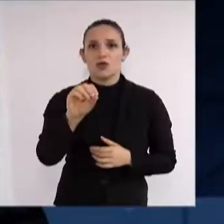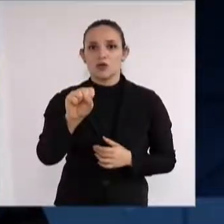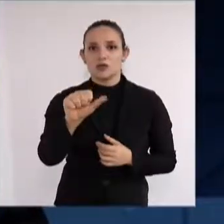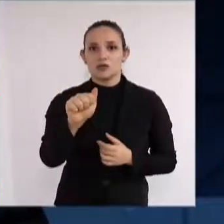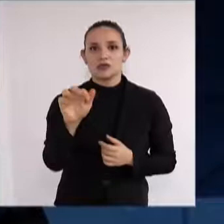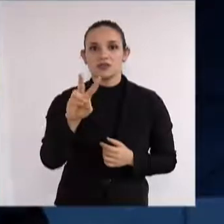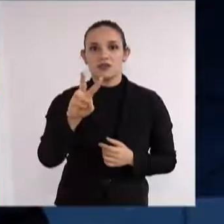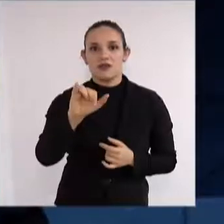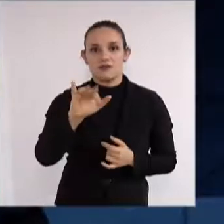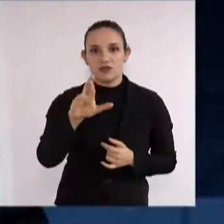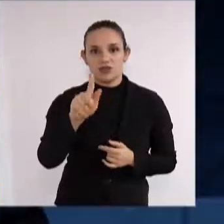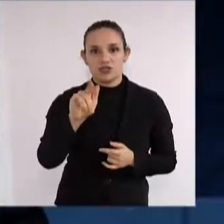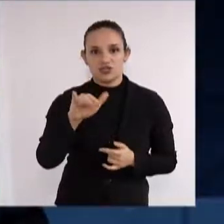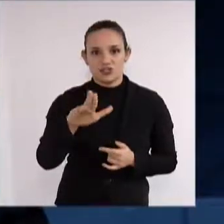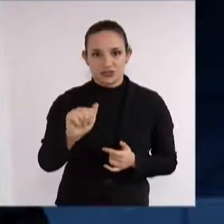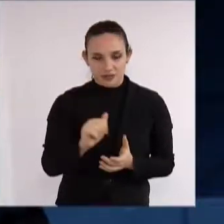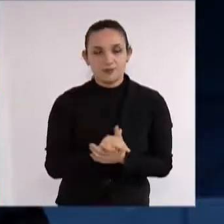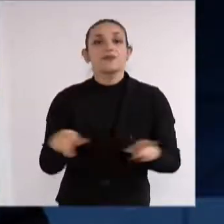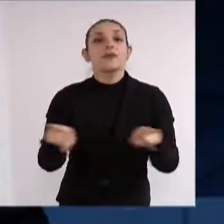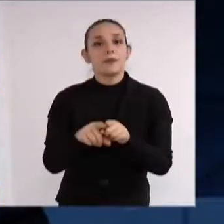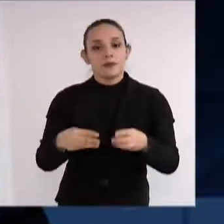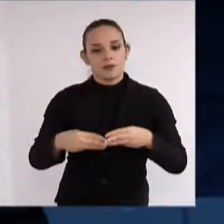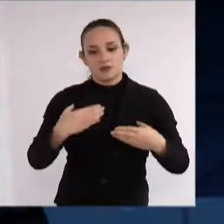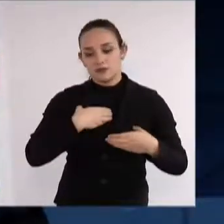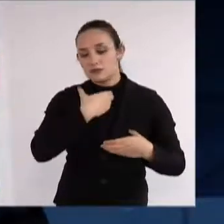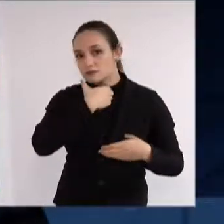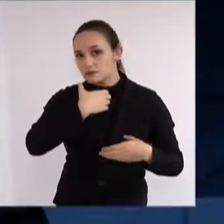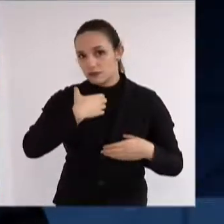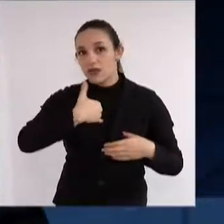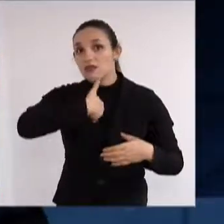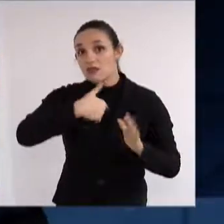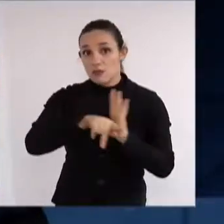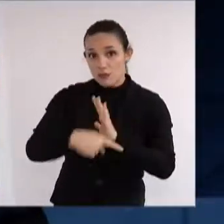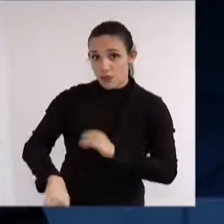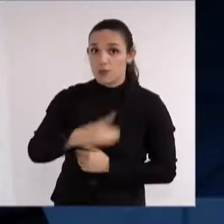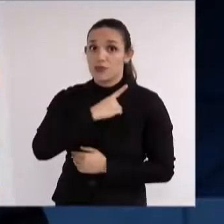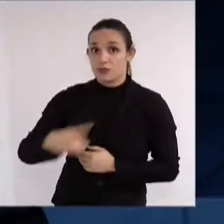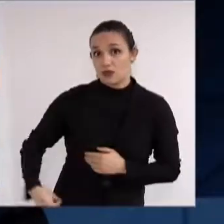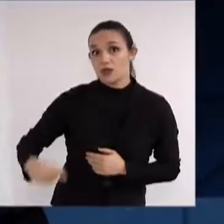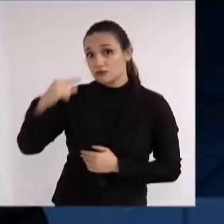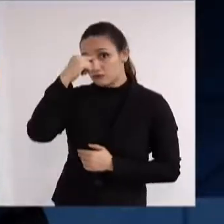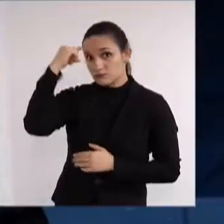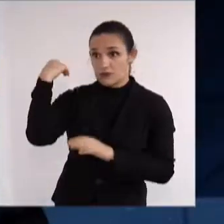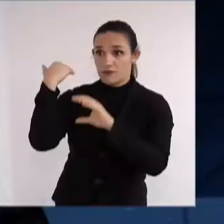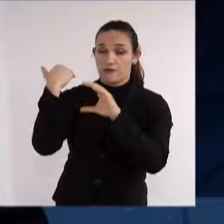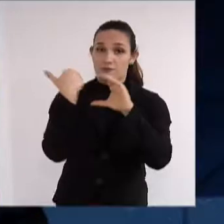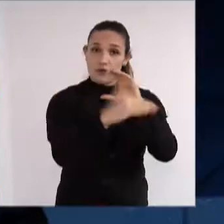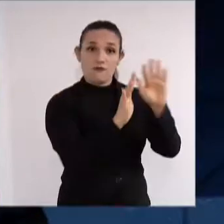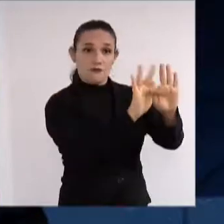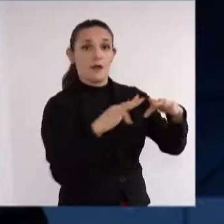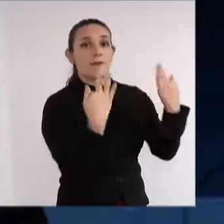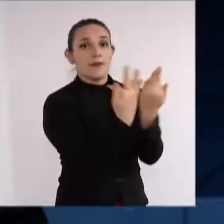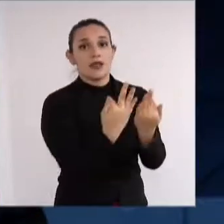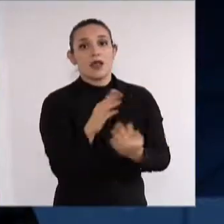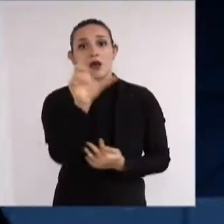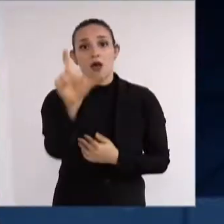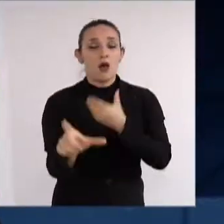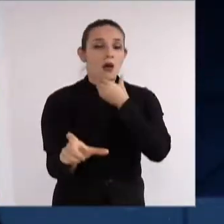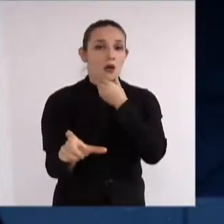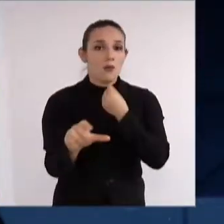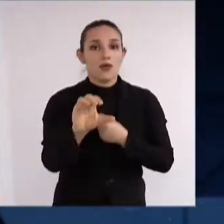da Conceição. Requerimento de moção de pesar, de autoria do deputado Herculano Borges, endereçado aos familiares de Alan